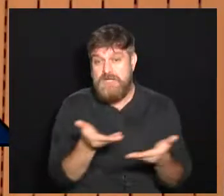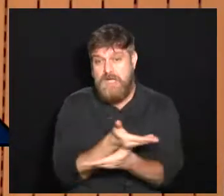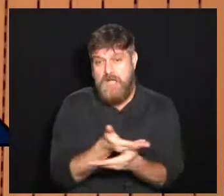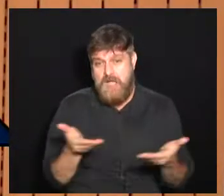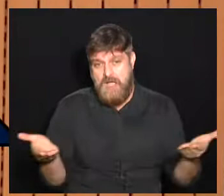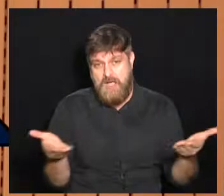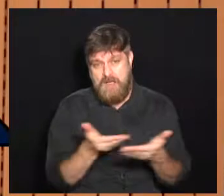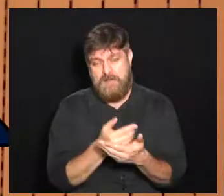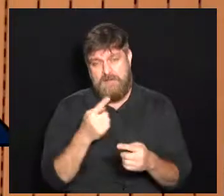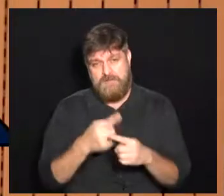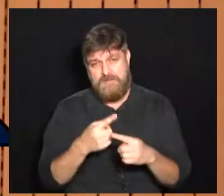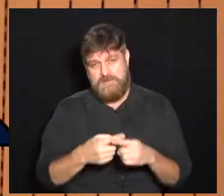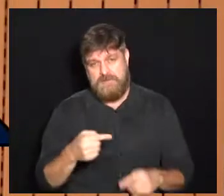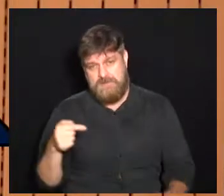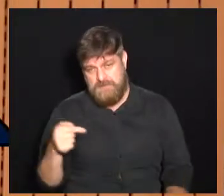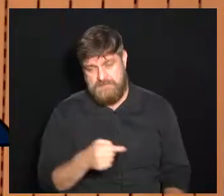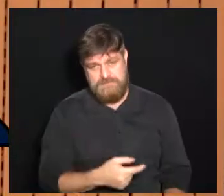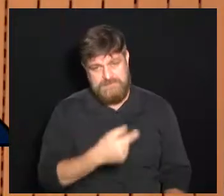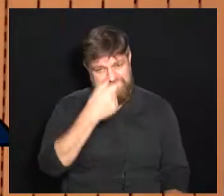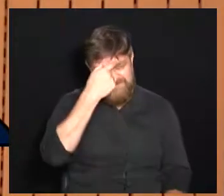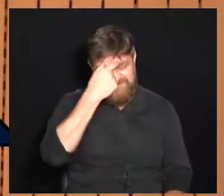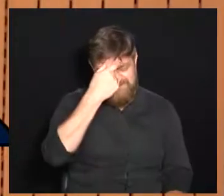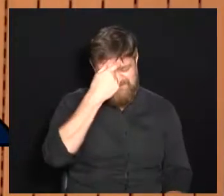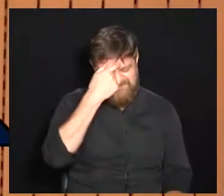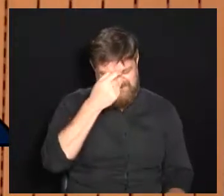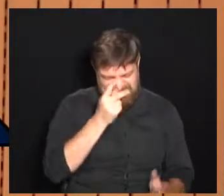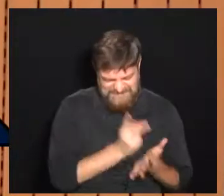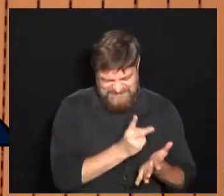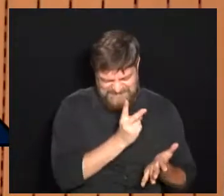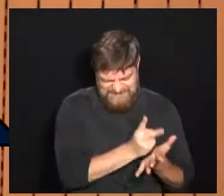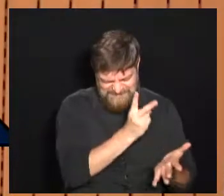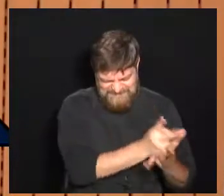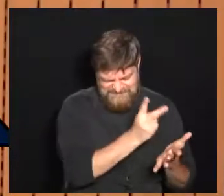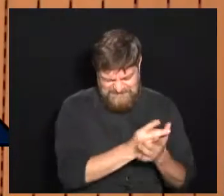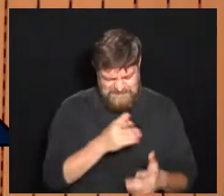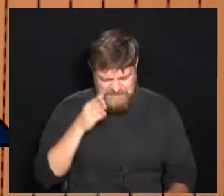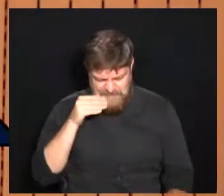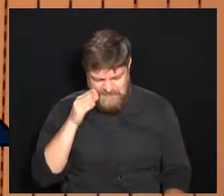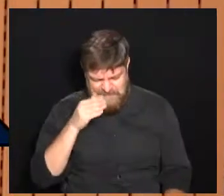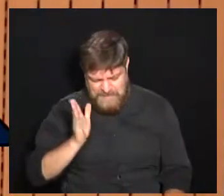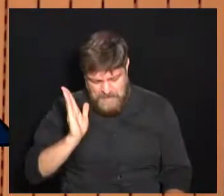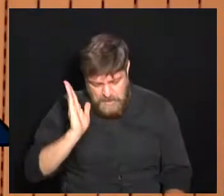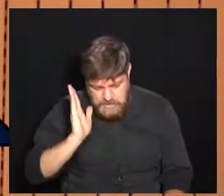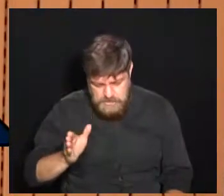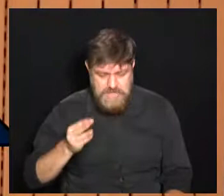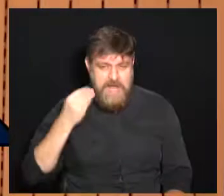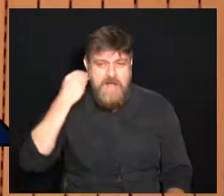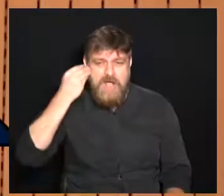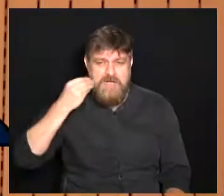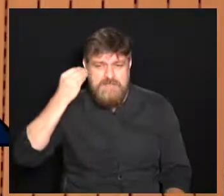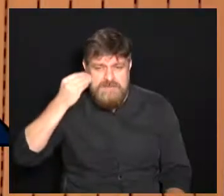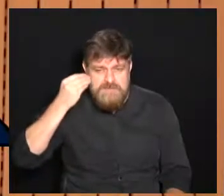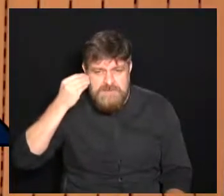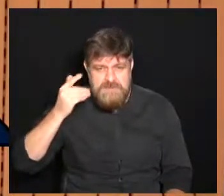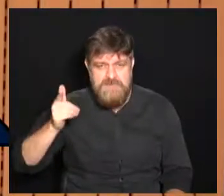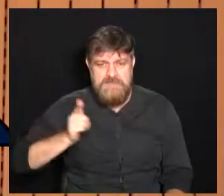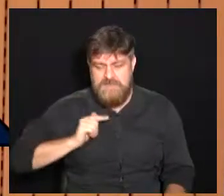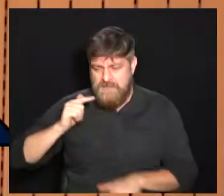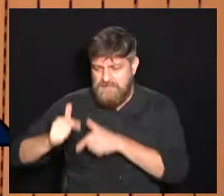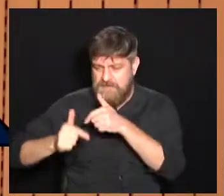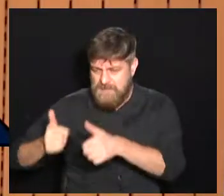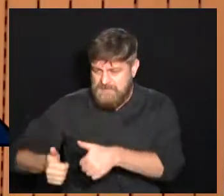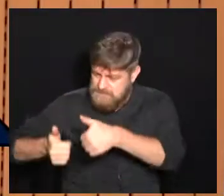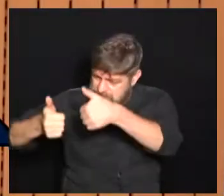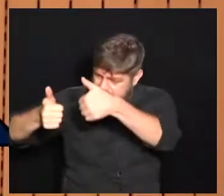é evidente que o bom senso prevaleça e os funcionários que já têm um bom desempenho e,